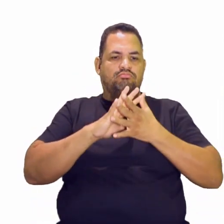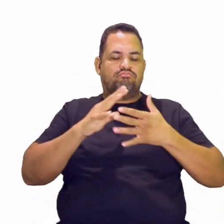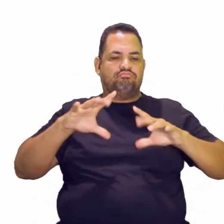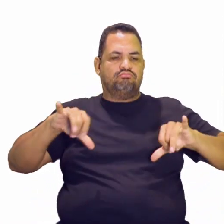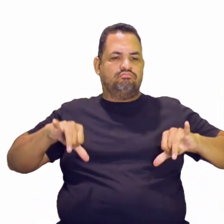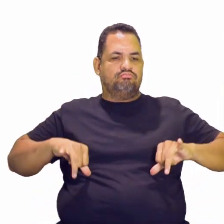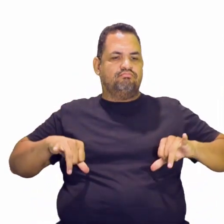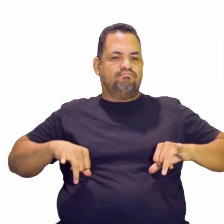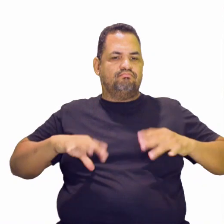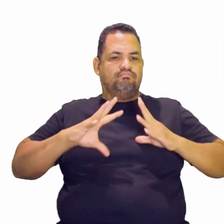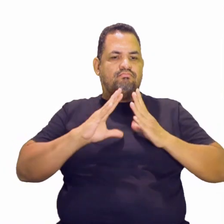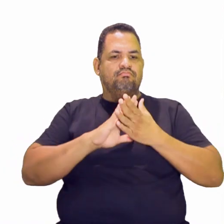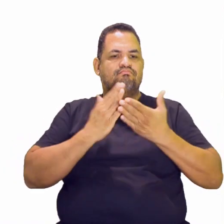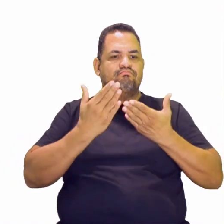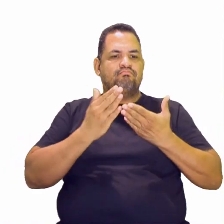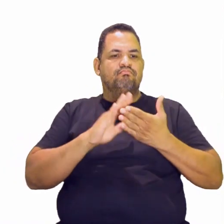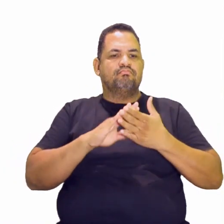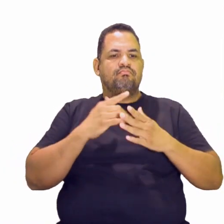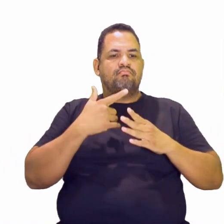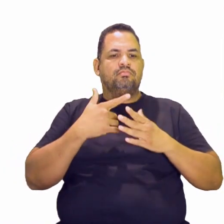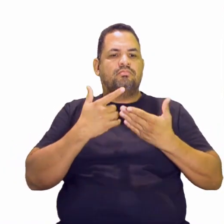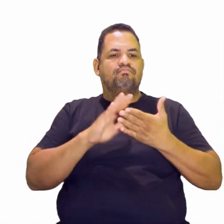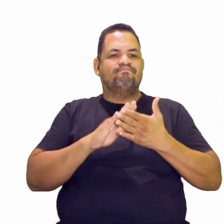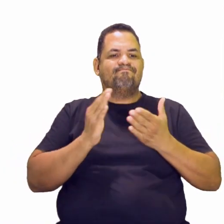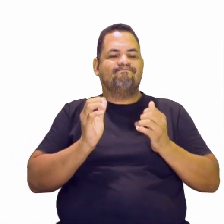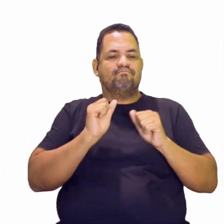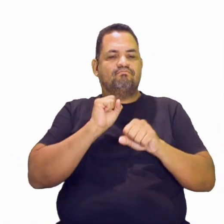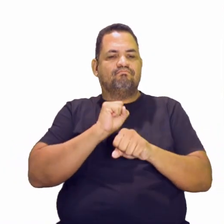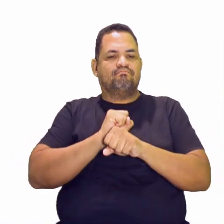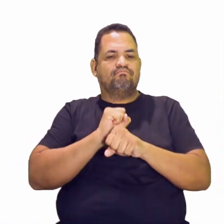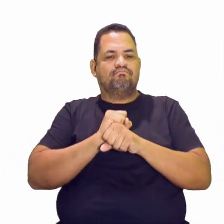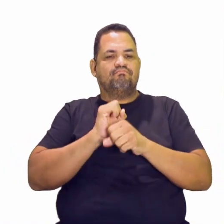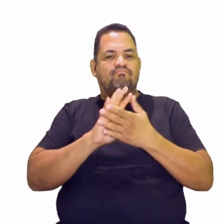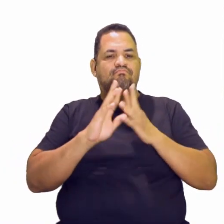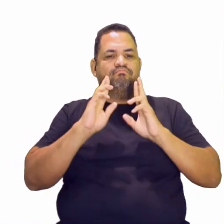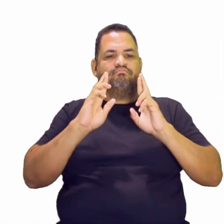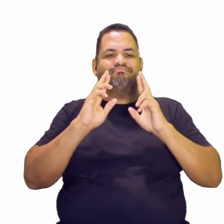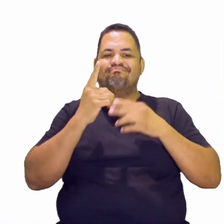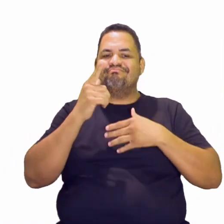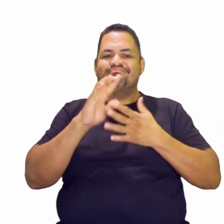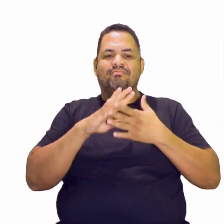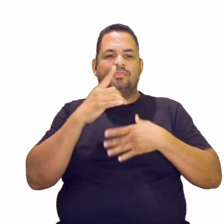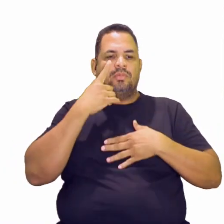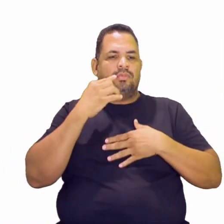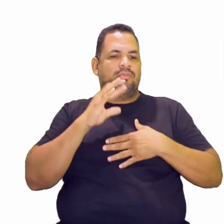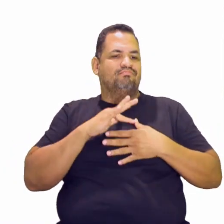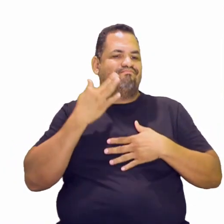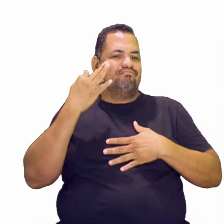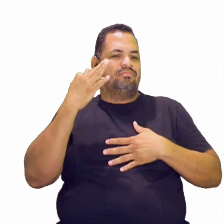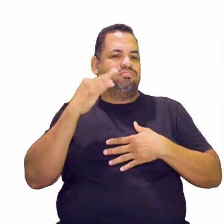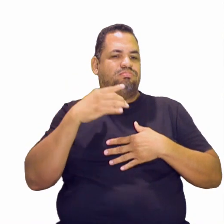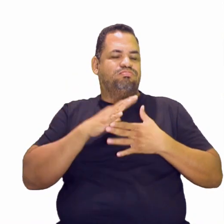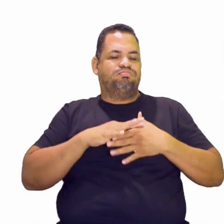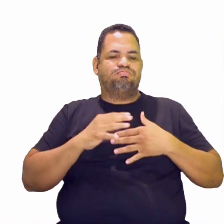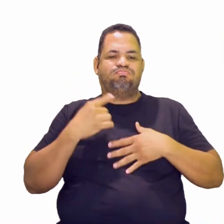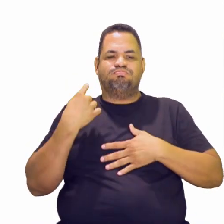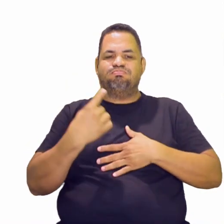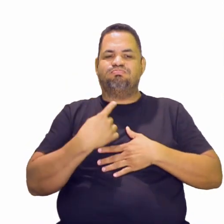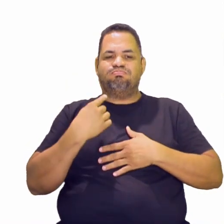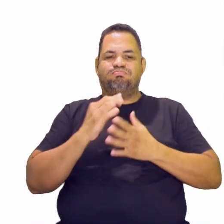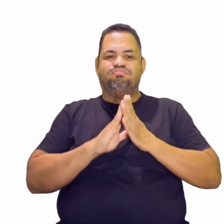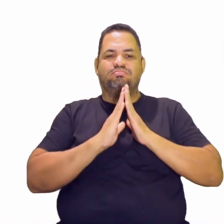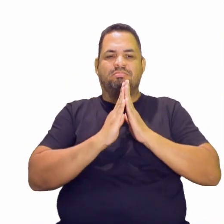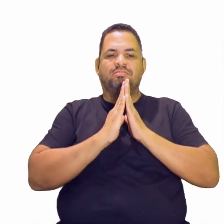que sofreu, porto de desesperança e lágrima, dor de solidão, reza para